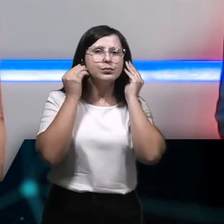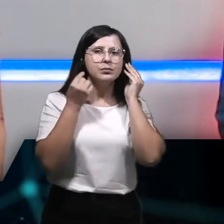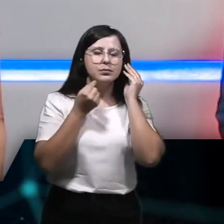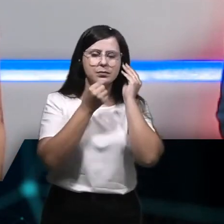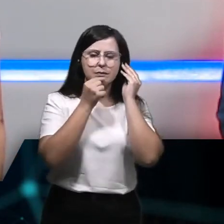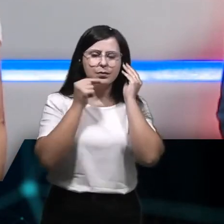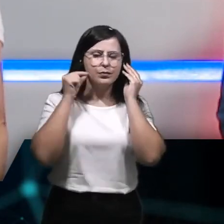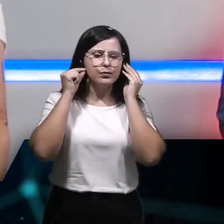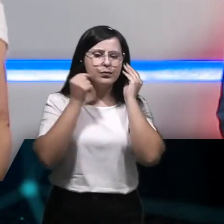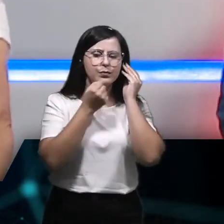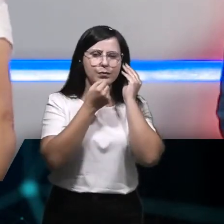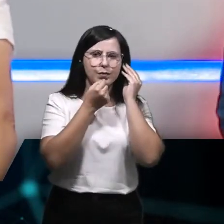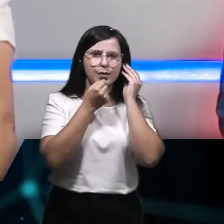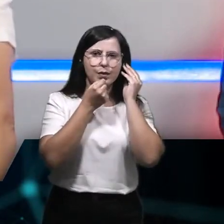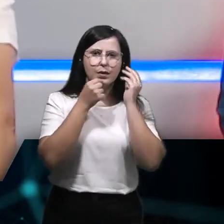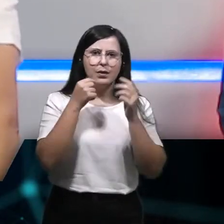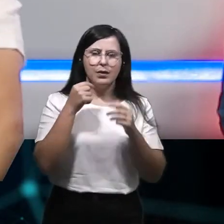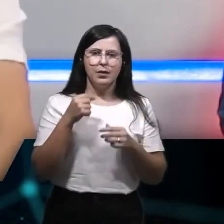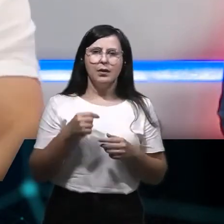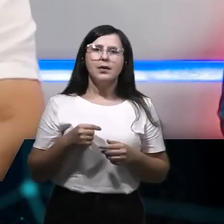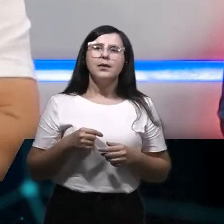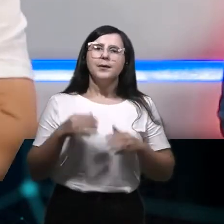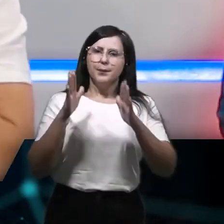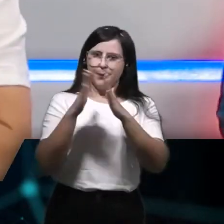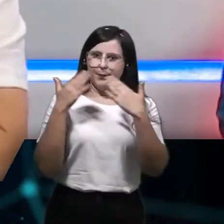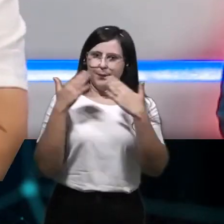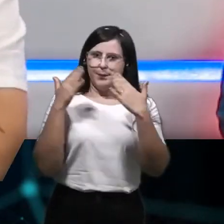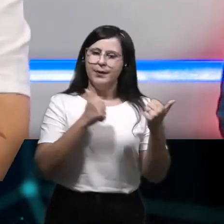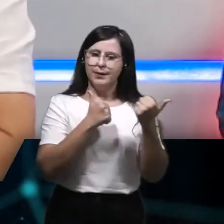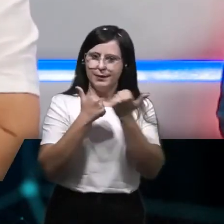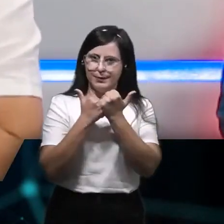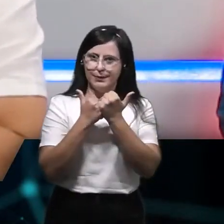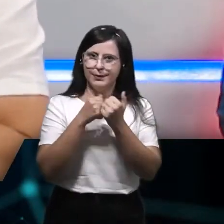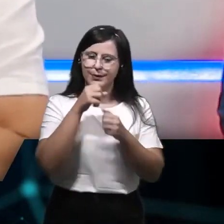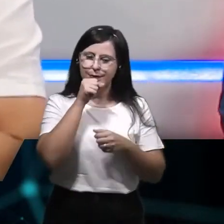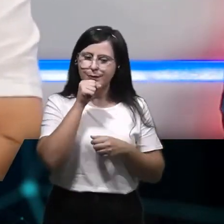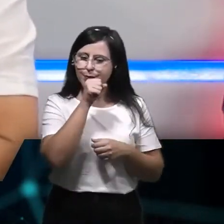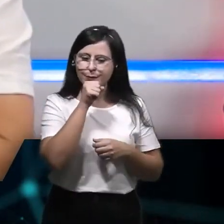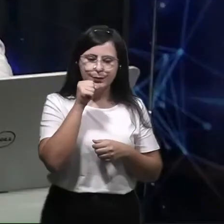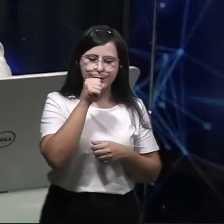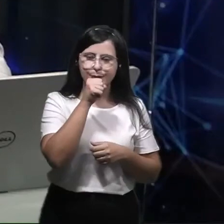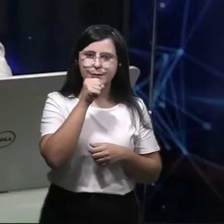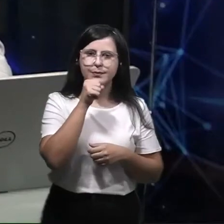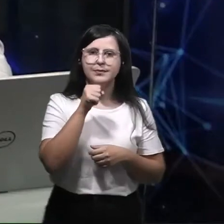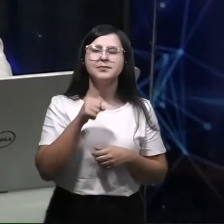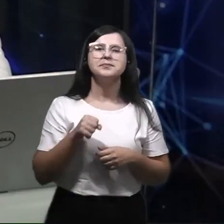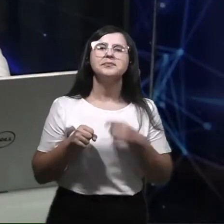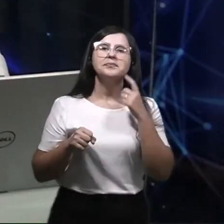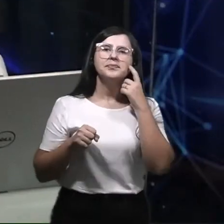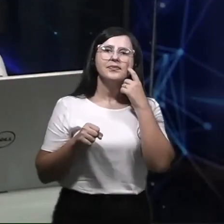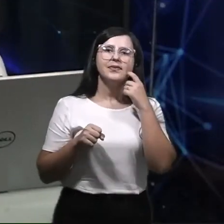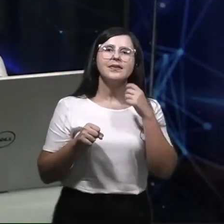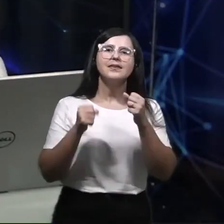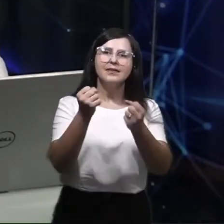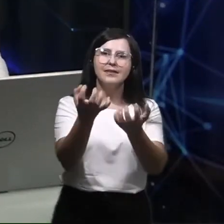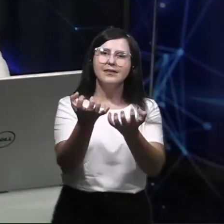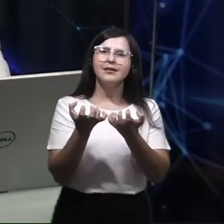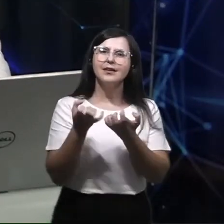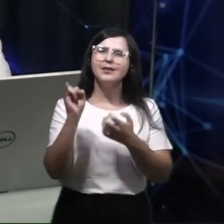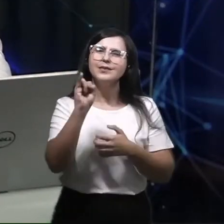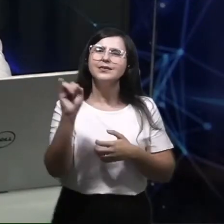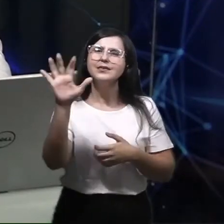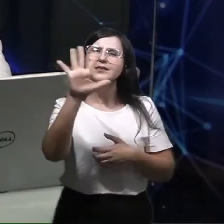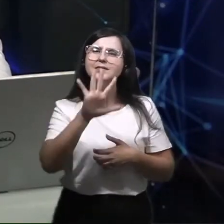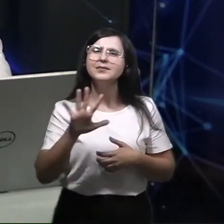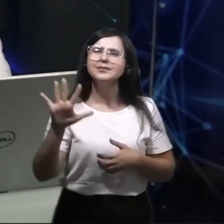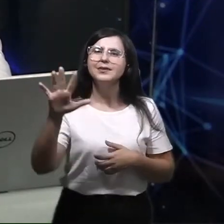É o do candidato? Bom, vou pedir a substituição aqui rapidamente, tá certo, do microfone do candidato Roberto. Volta o tempo. Traz a imagem para mim, Elivaldo, só para